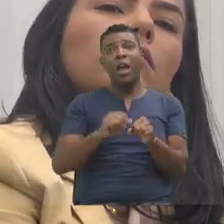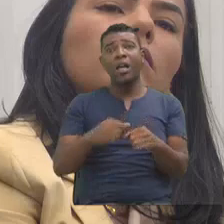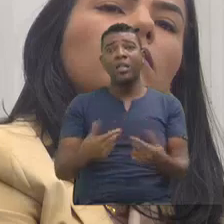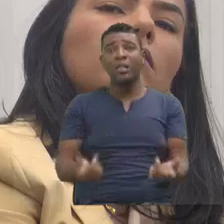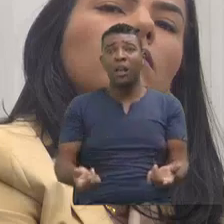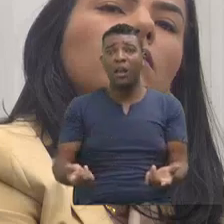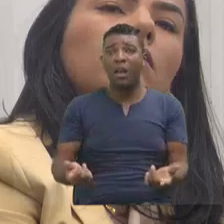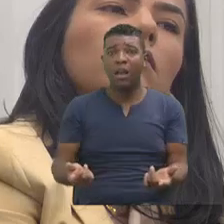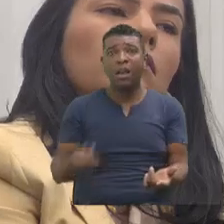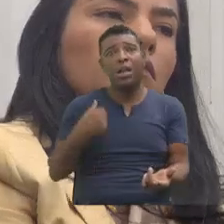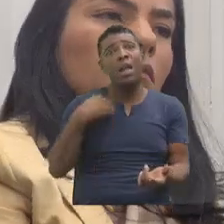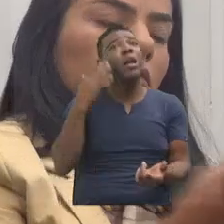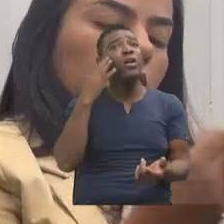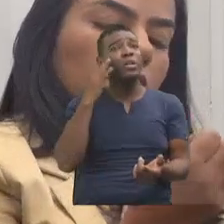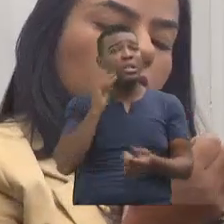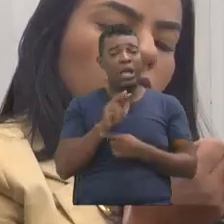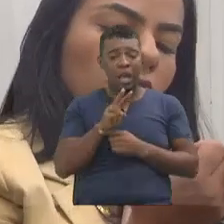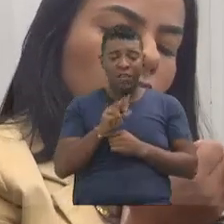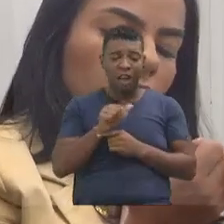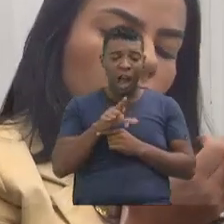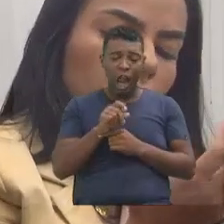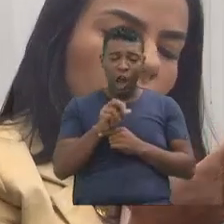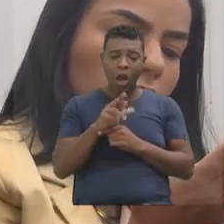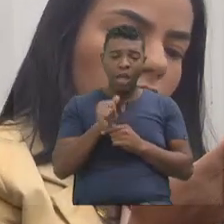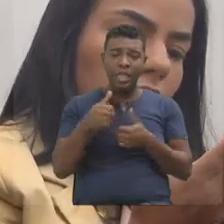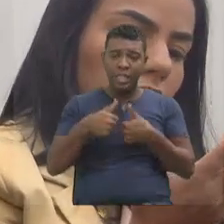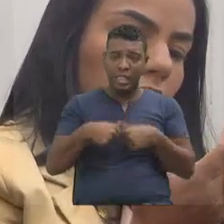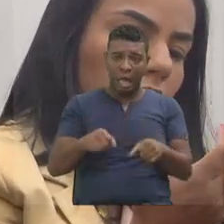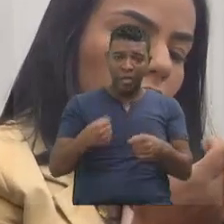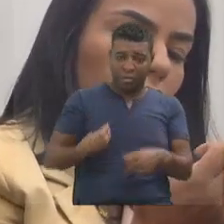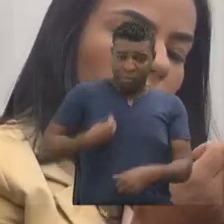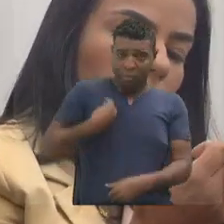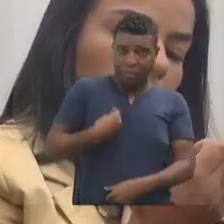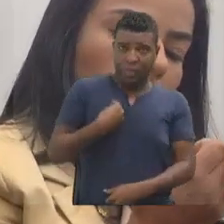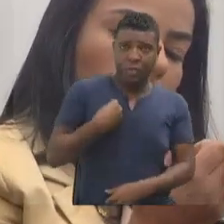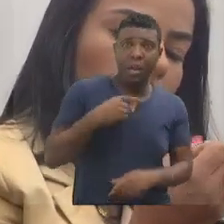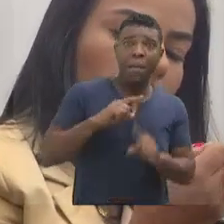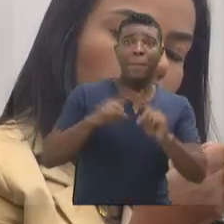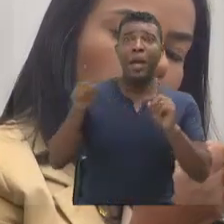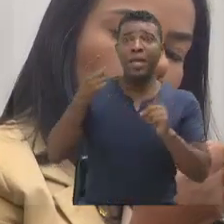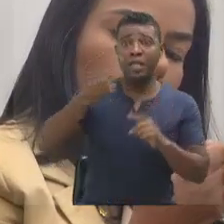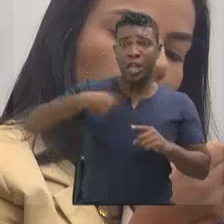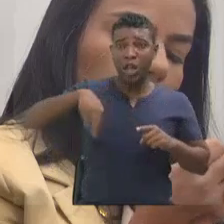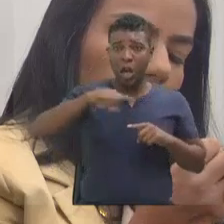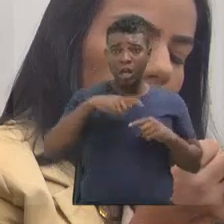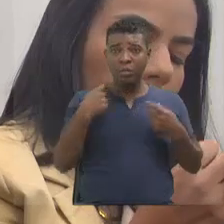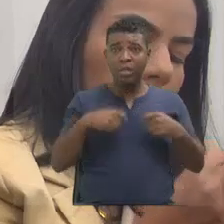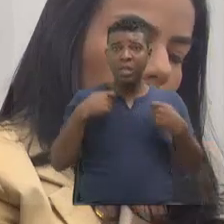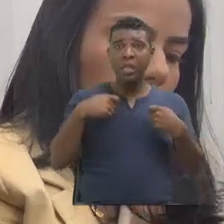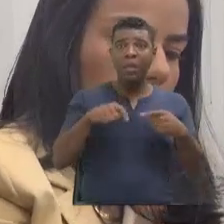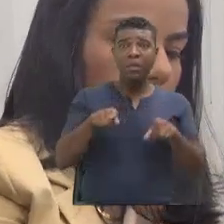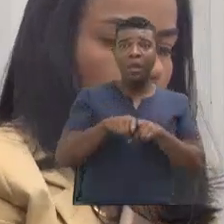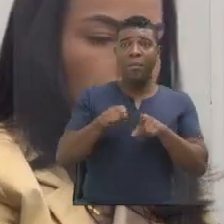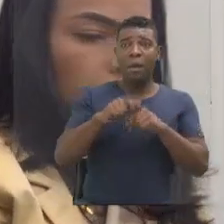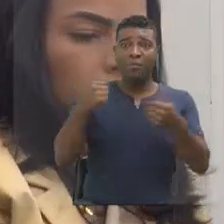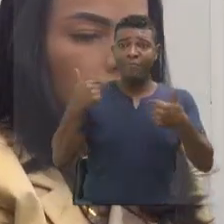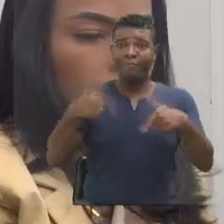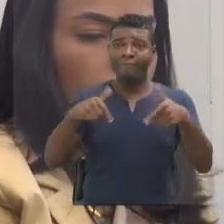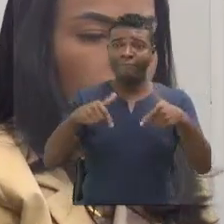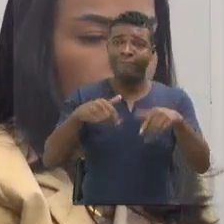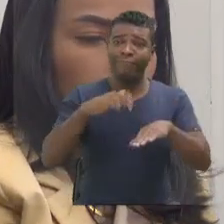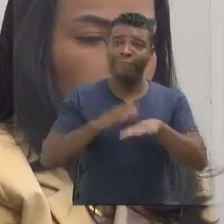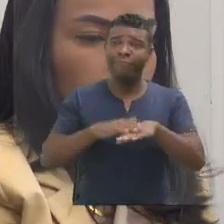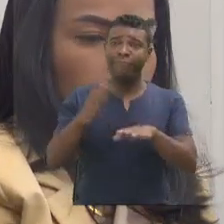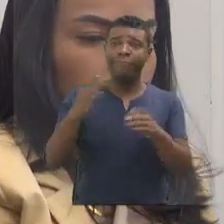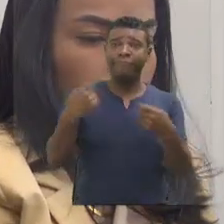sei que o valor está atuando mas sei que nós precisamos também de atuar mais Montes Claros não